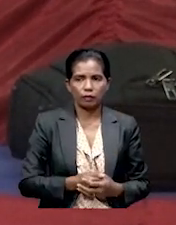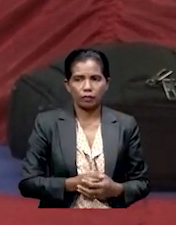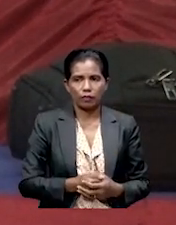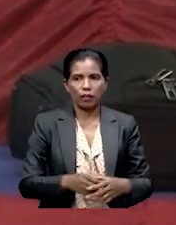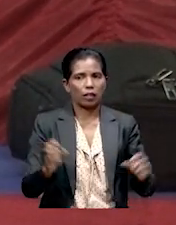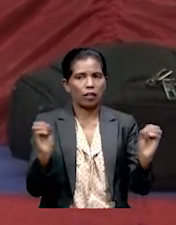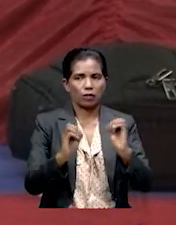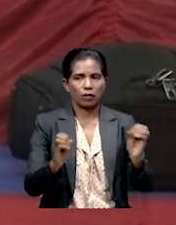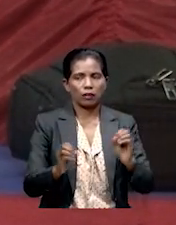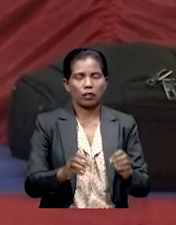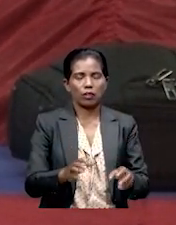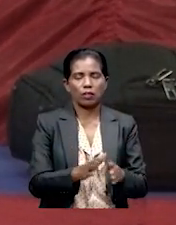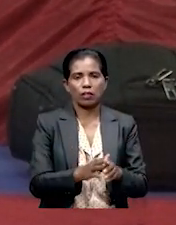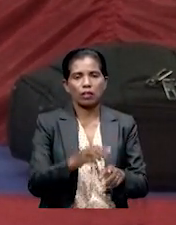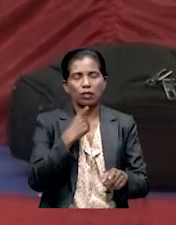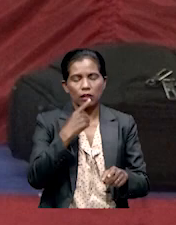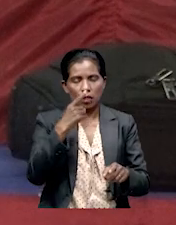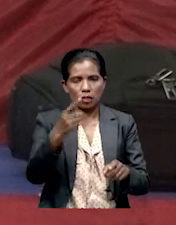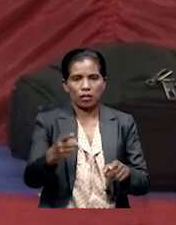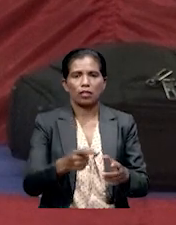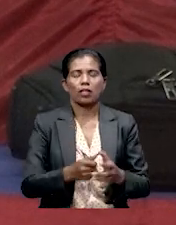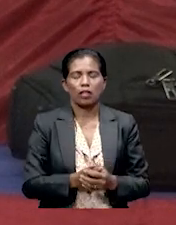Lawan di depan ni maksud.